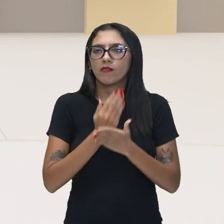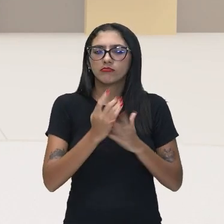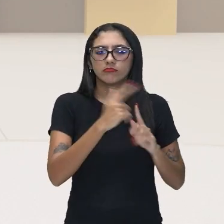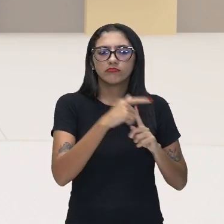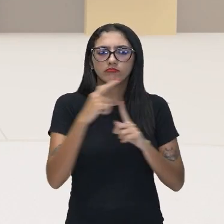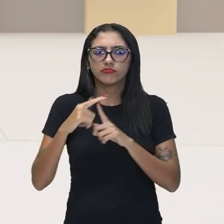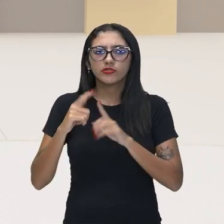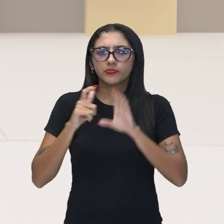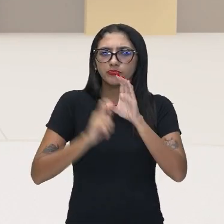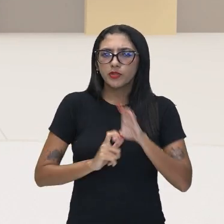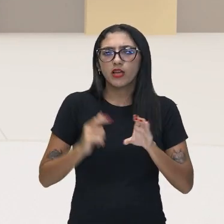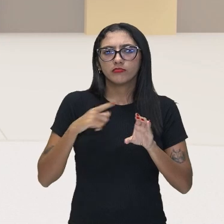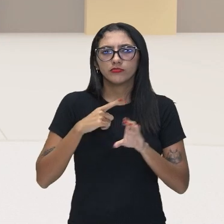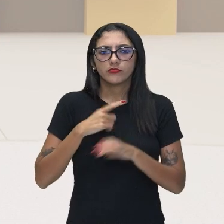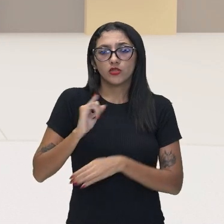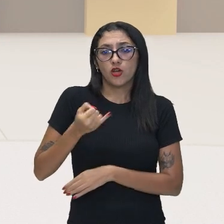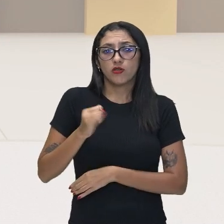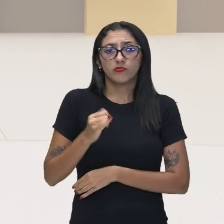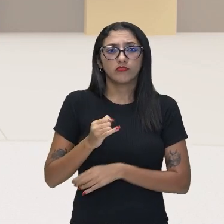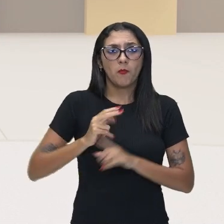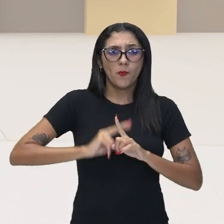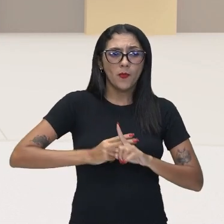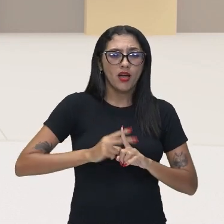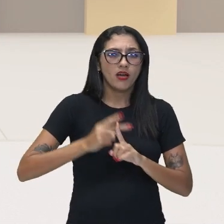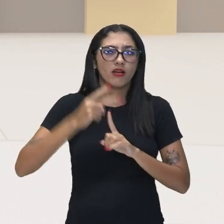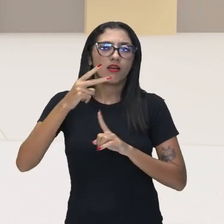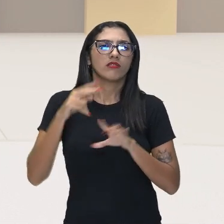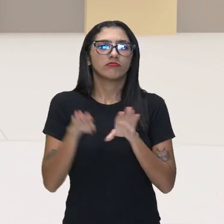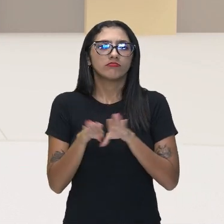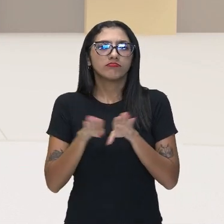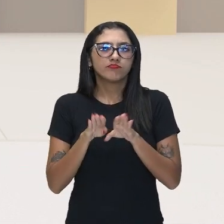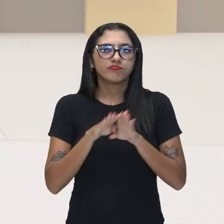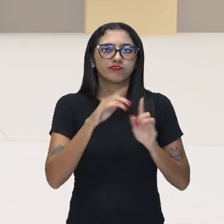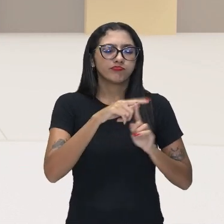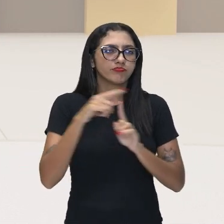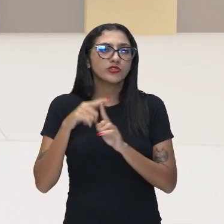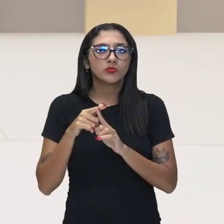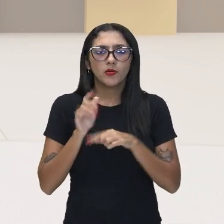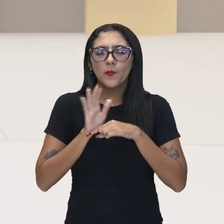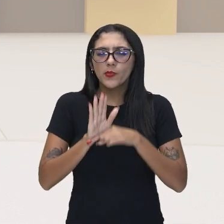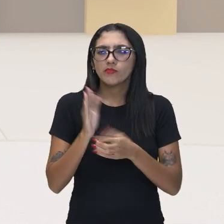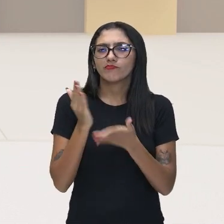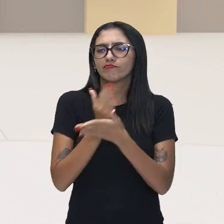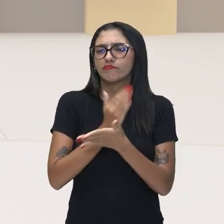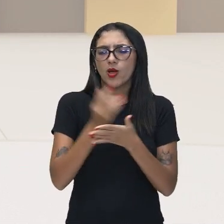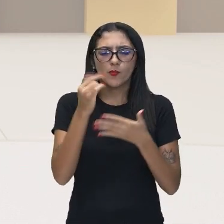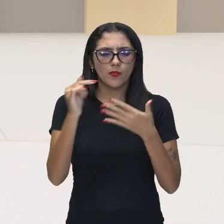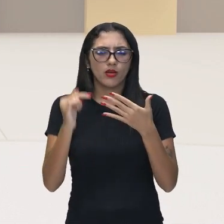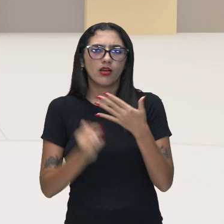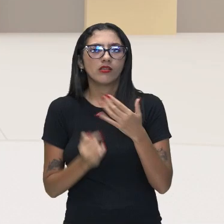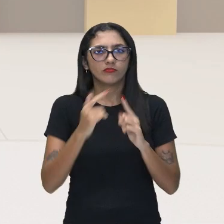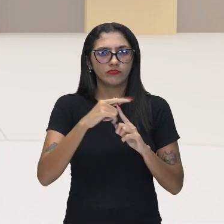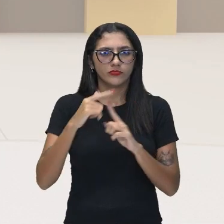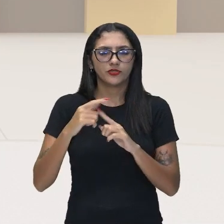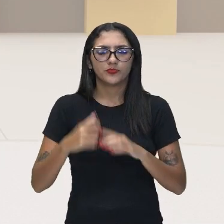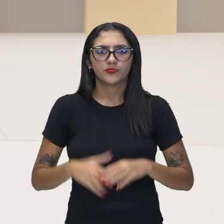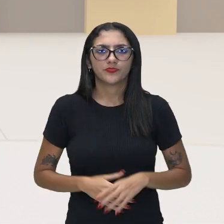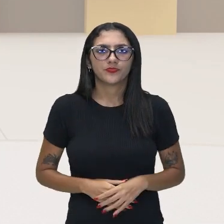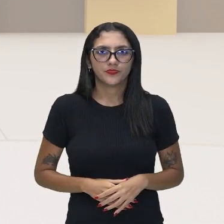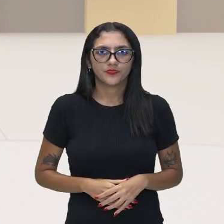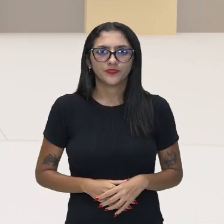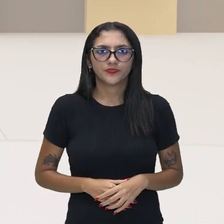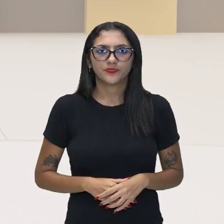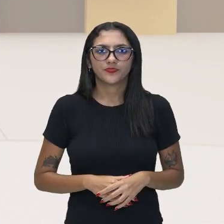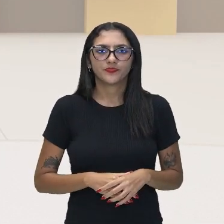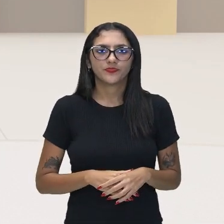né? Nós temos modalidades de empréstimos e nós vamos apresentar aqui alguns, né, professor? Com certeza, né? E aí, dentro aqui das